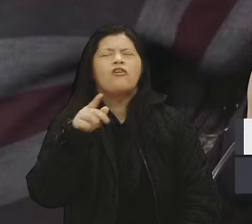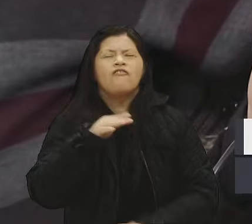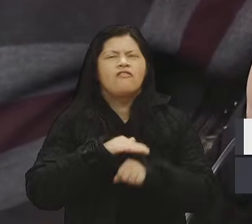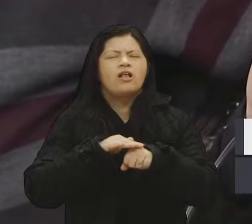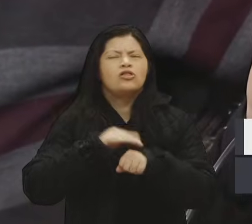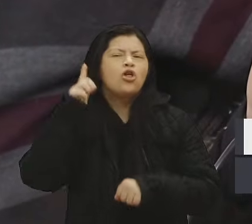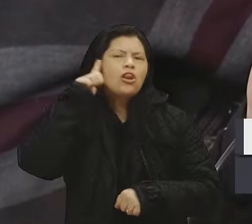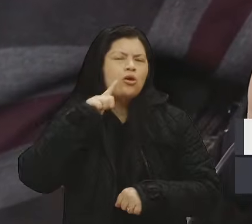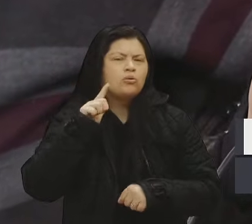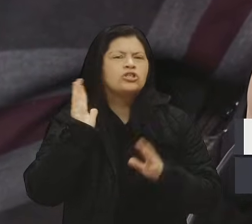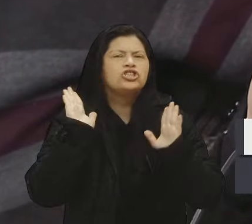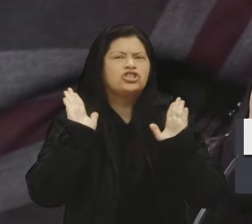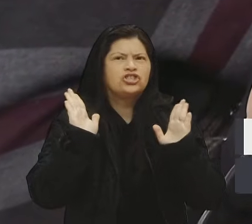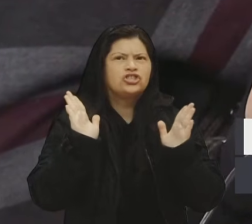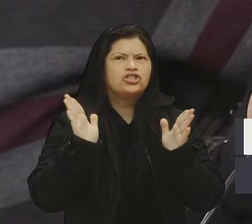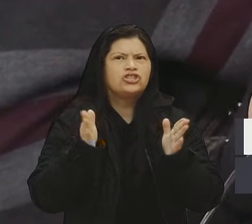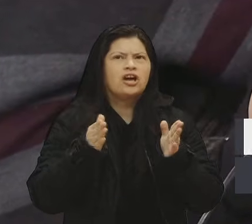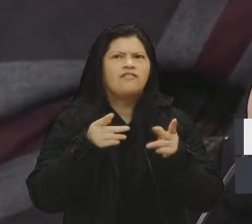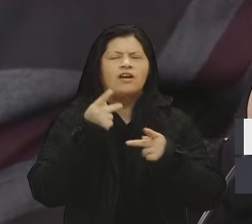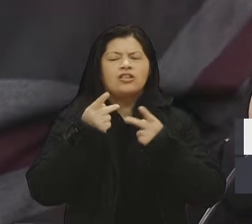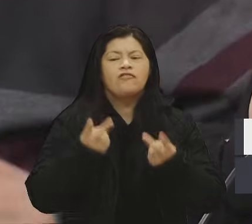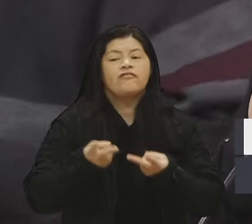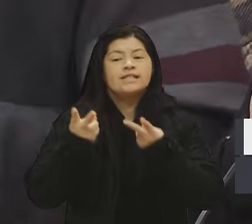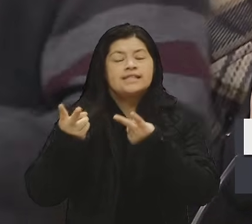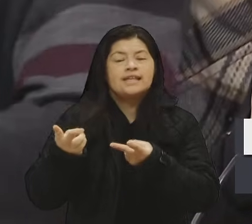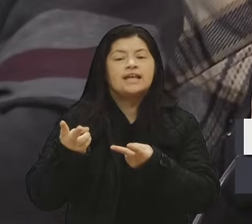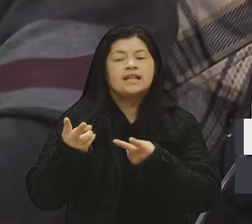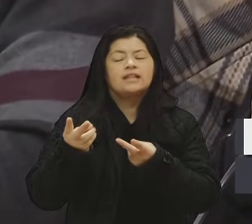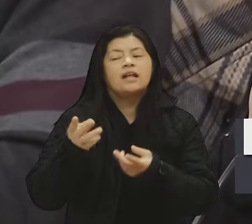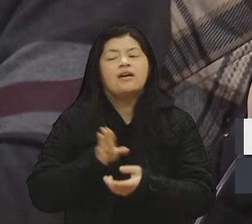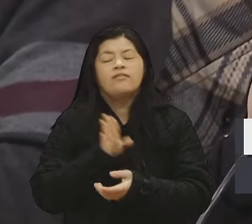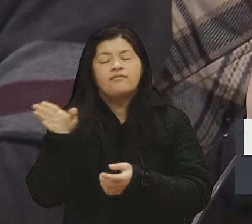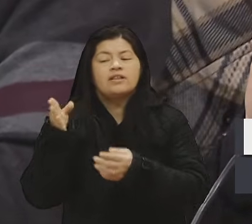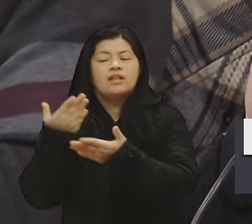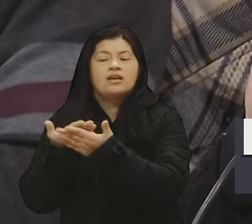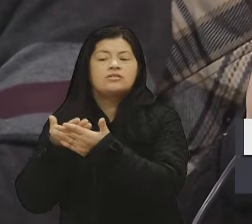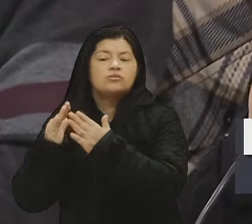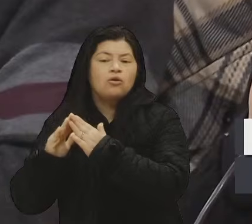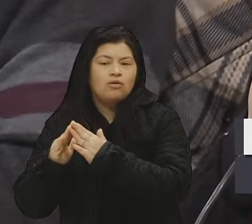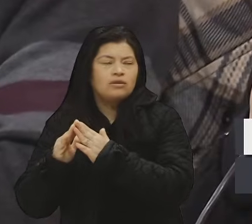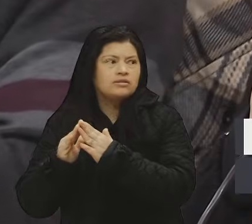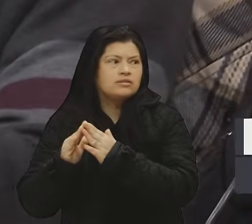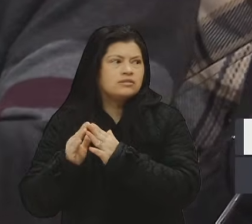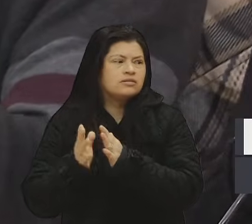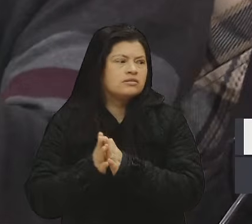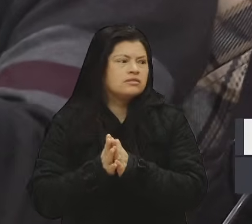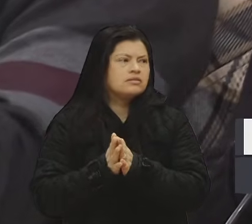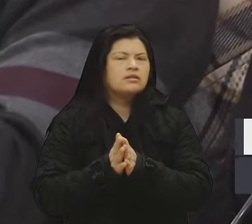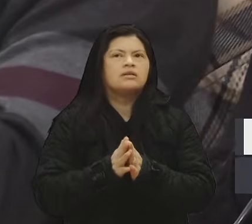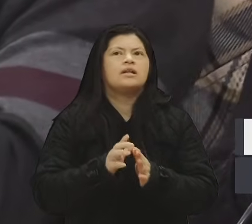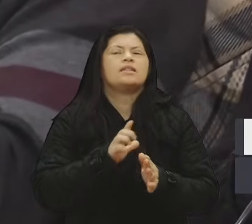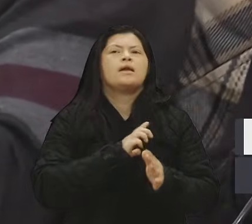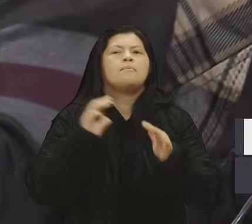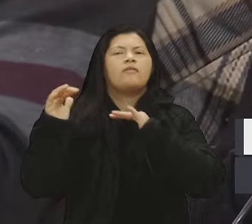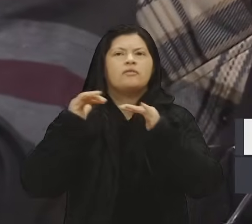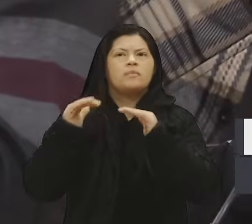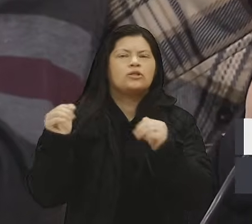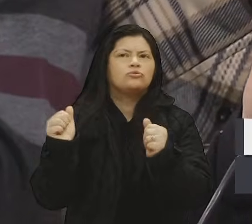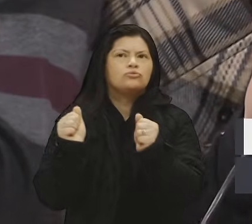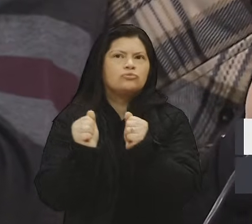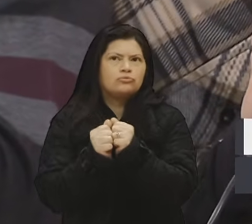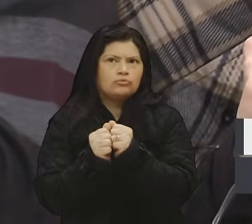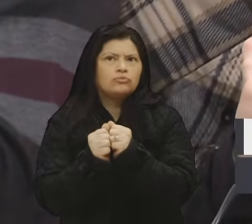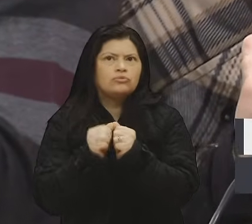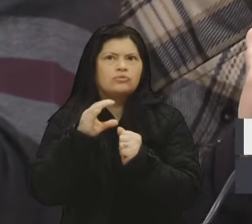Lucas para a gente poder fazer, daqui a pouco, visitas, por exemplo, a essas escolas, enfim. Nós estamos abertos a fazer movimentos junto, né, do